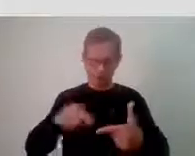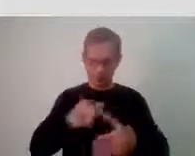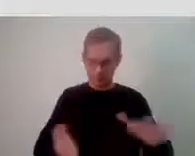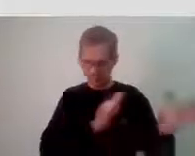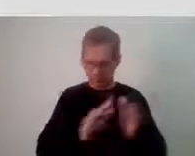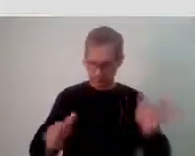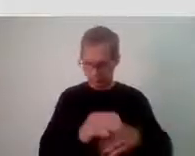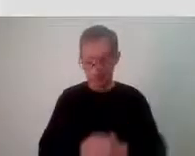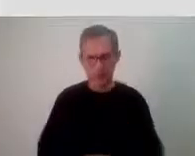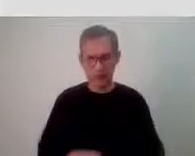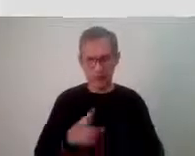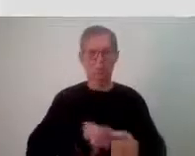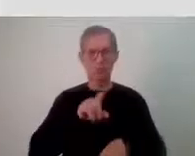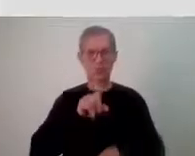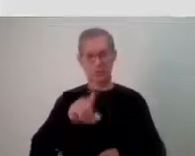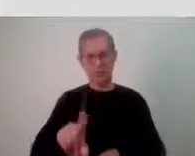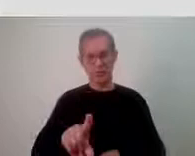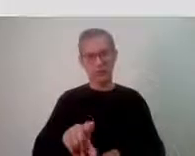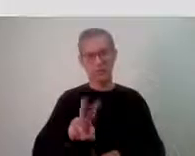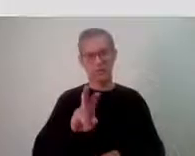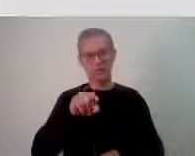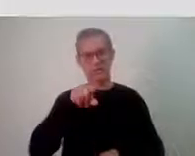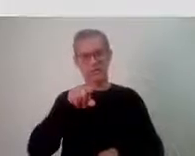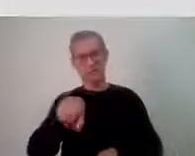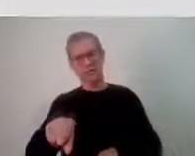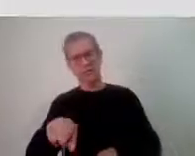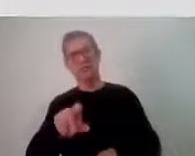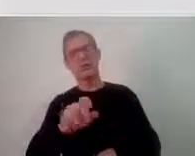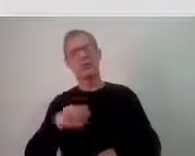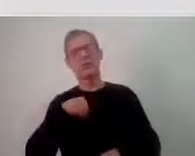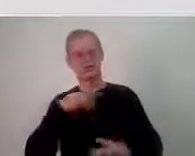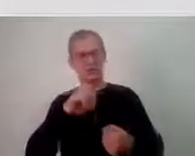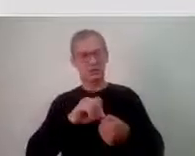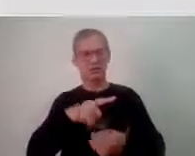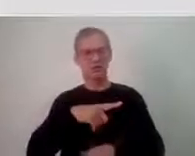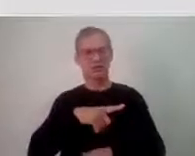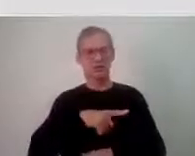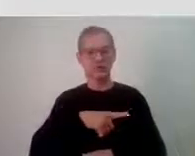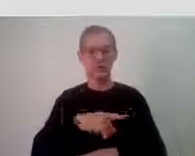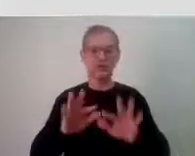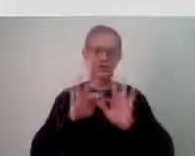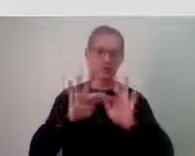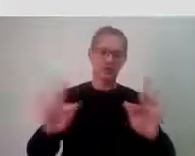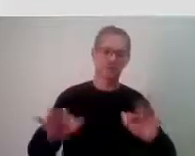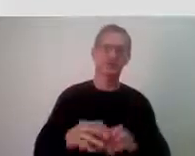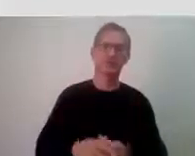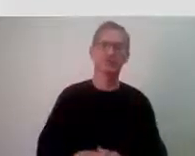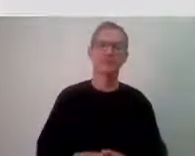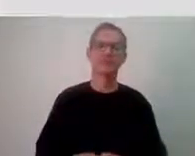produção no tempo 1 é de 5.000. Então, o que eu faço? Eu tenho lá a minha função,